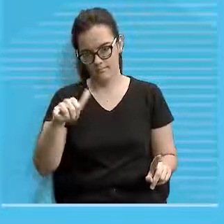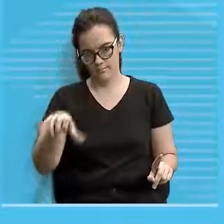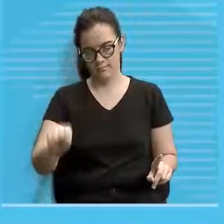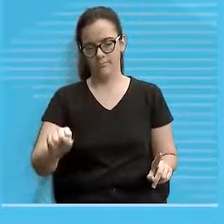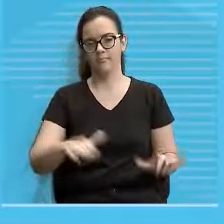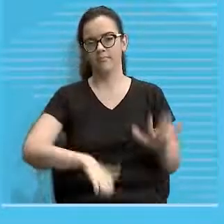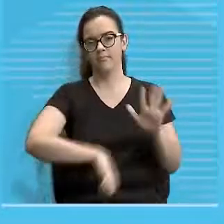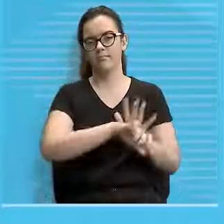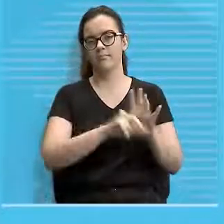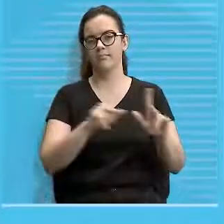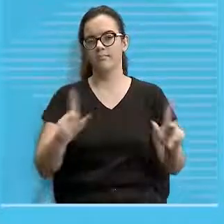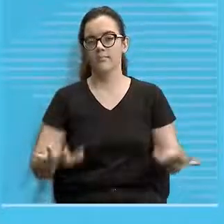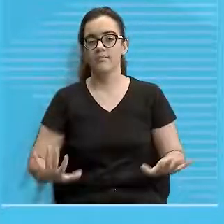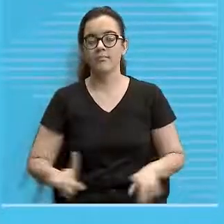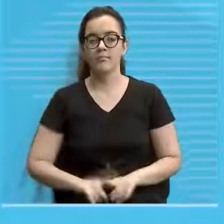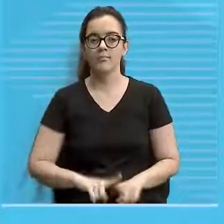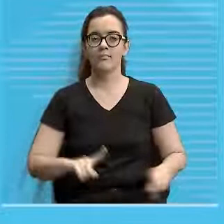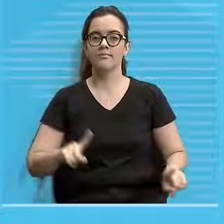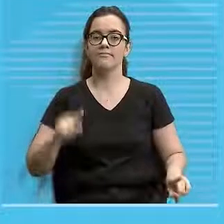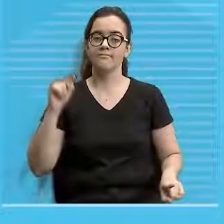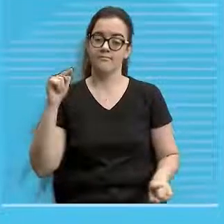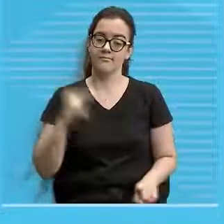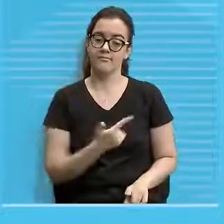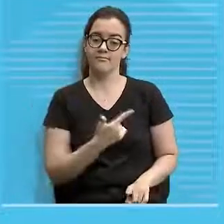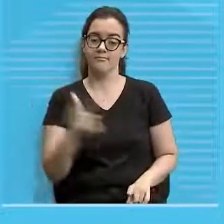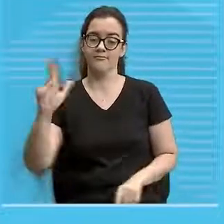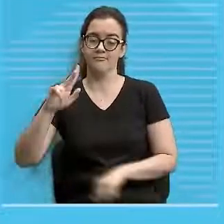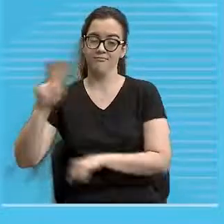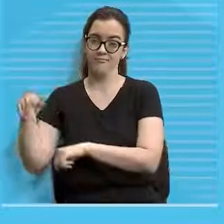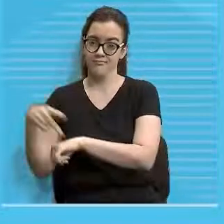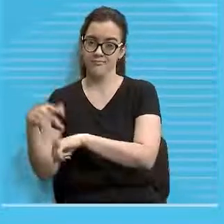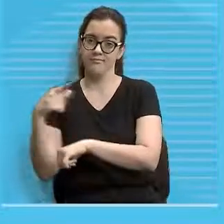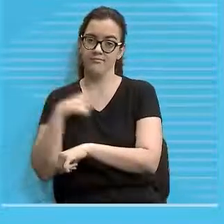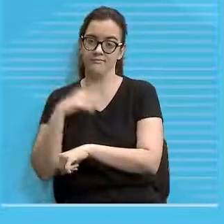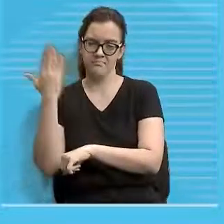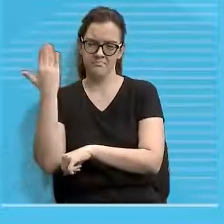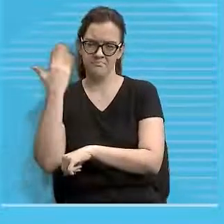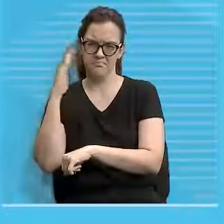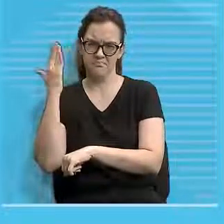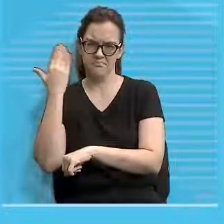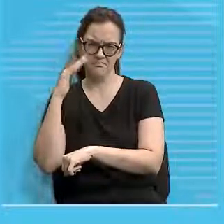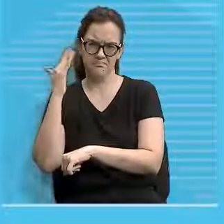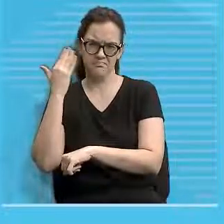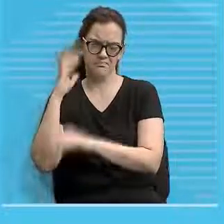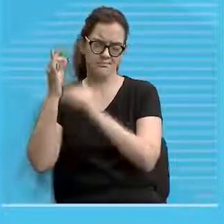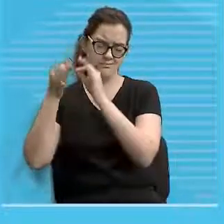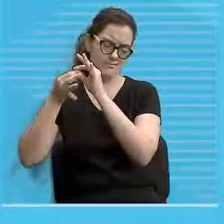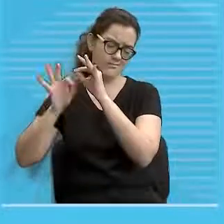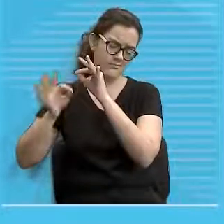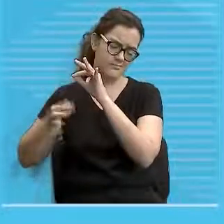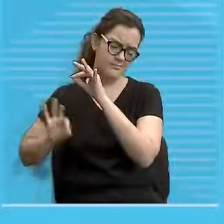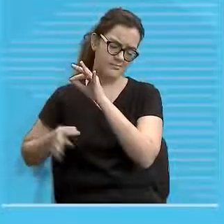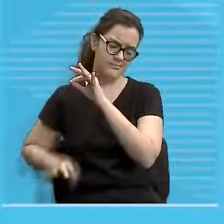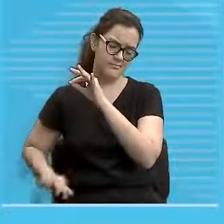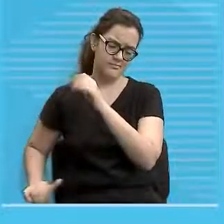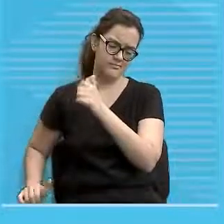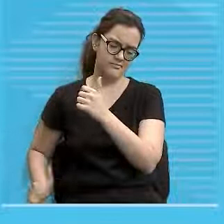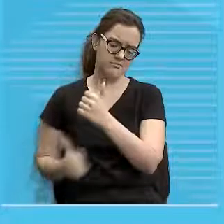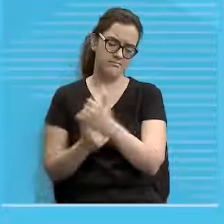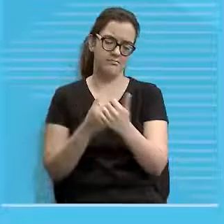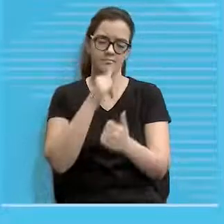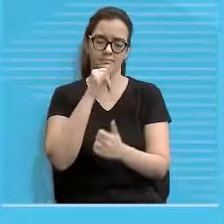isso? E aí eu posso considerar, beleza, né? Então, tem países aqui na Colômbia, eu acho que é